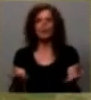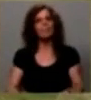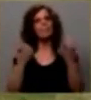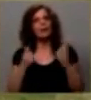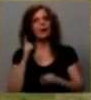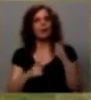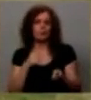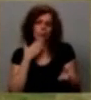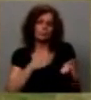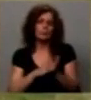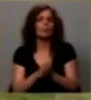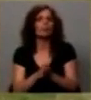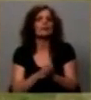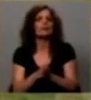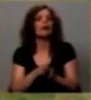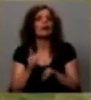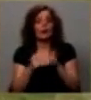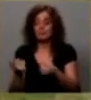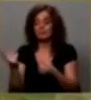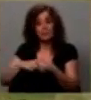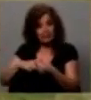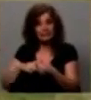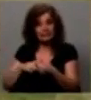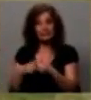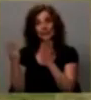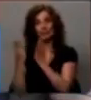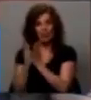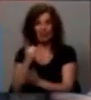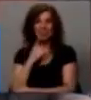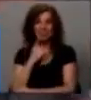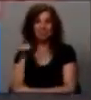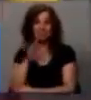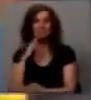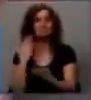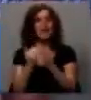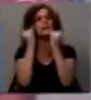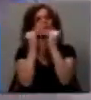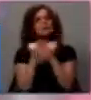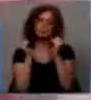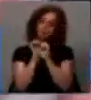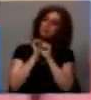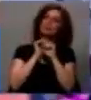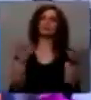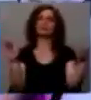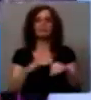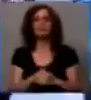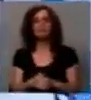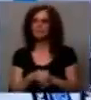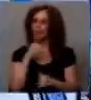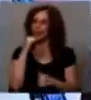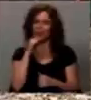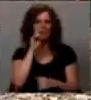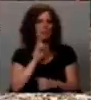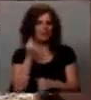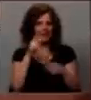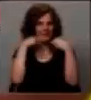até a parceria que temos com a Cambridge, internacionalizar este modelo. Com o sorriso sempre presente,